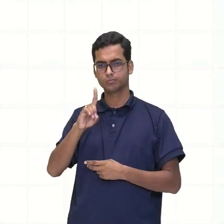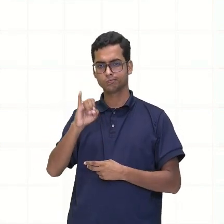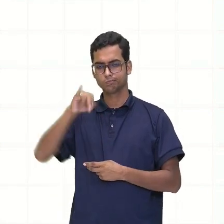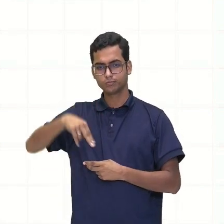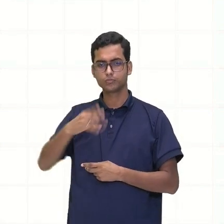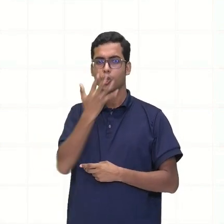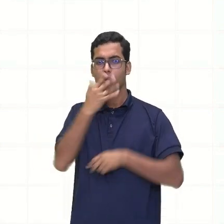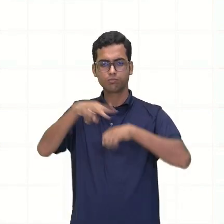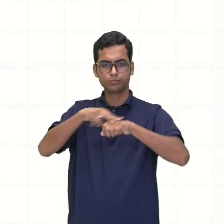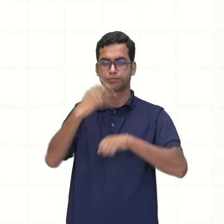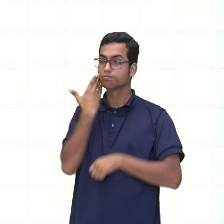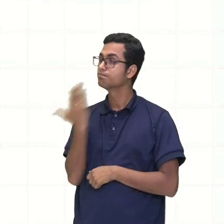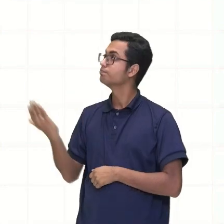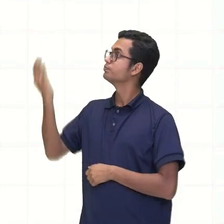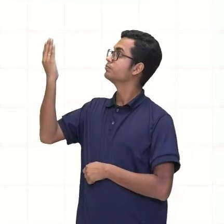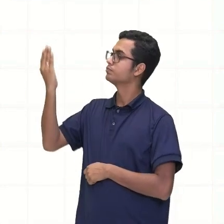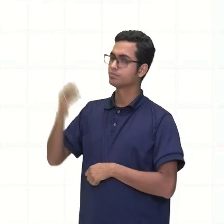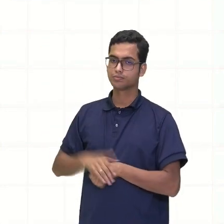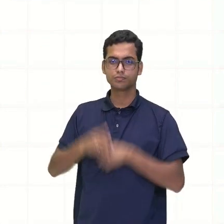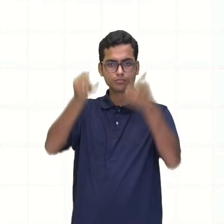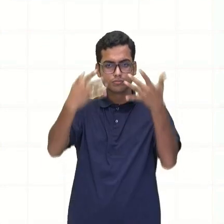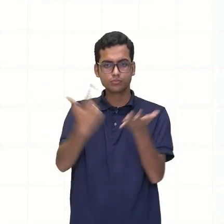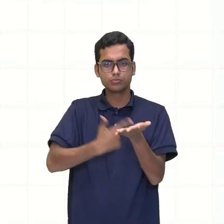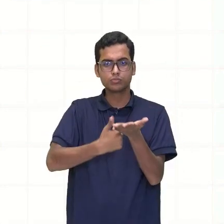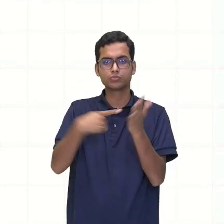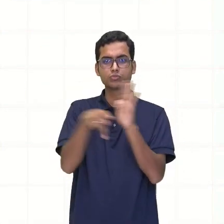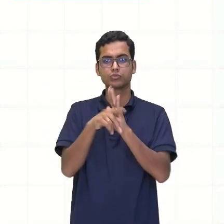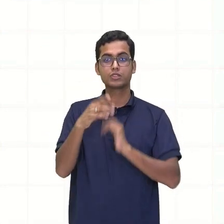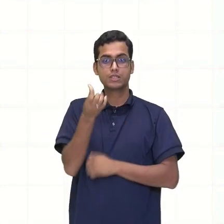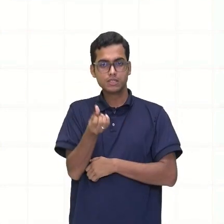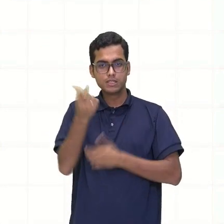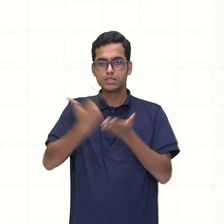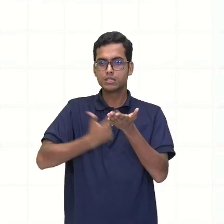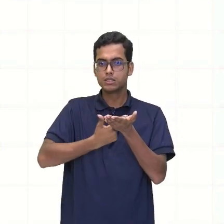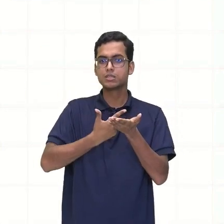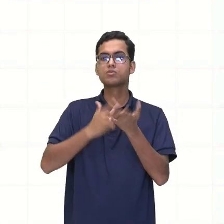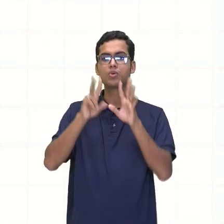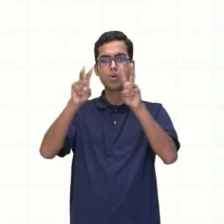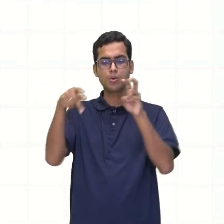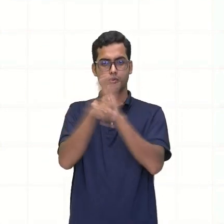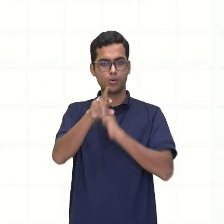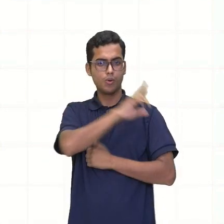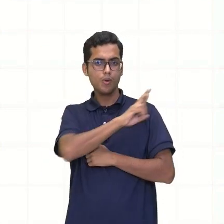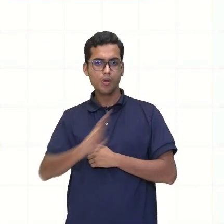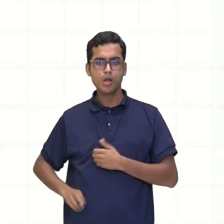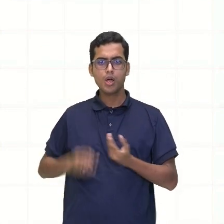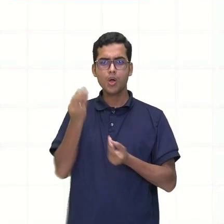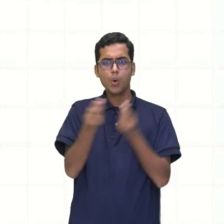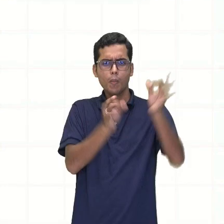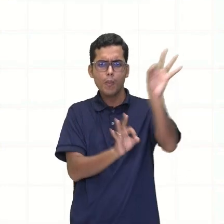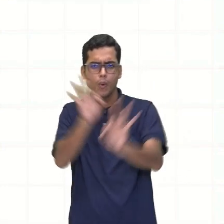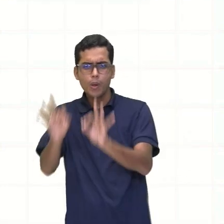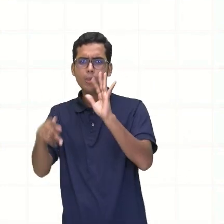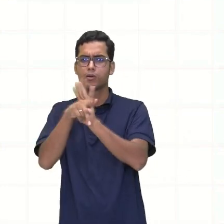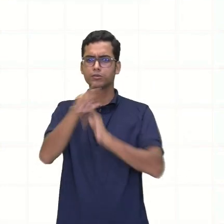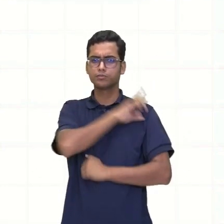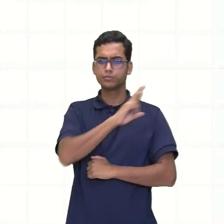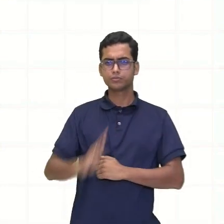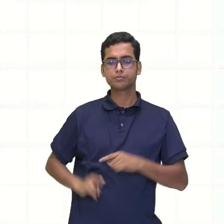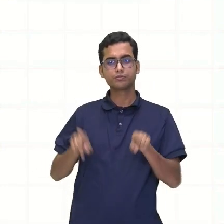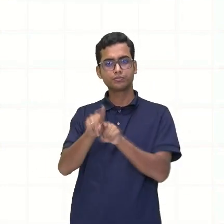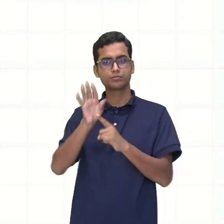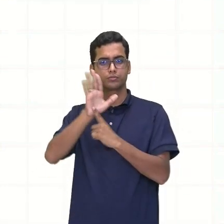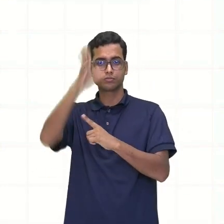da sua obra 6 livros sobre a República, em que ele descreve como essa República ela deve ser organizada. E ele vai dizer